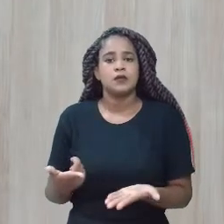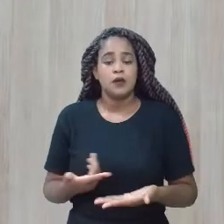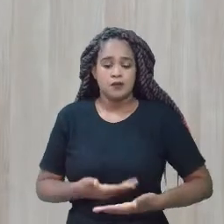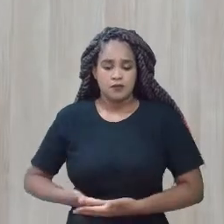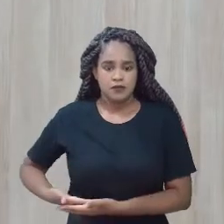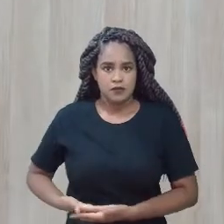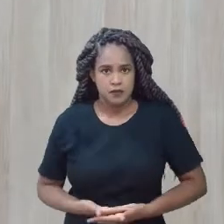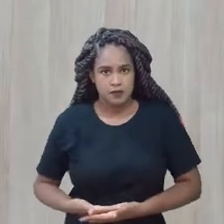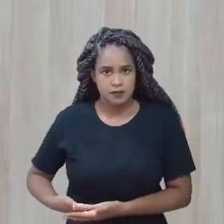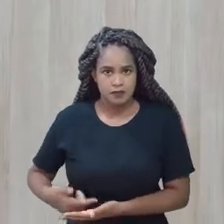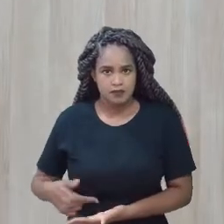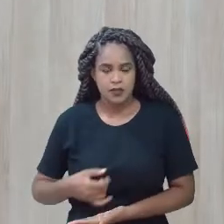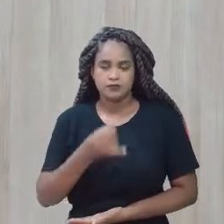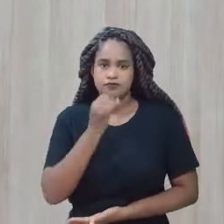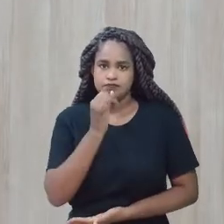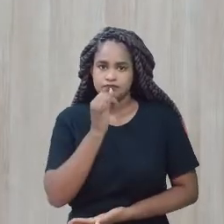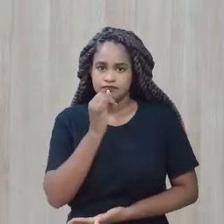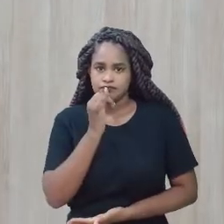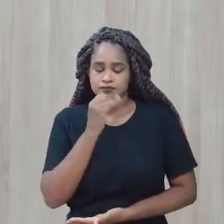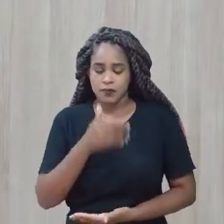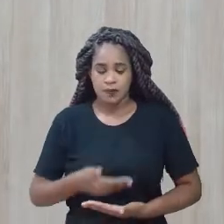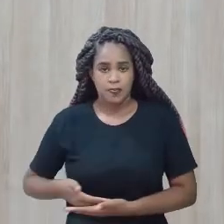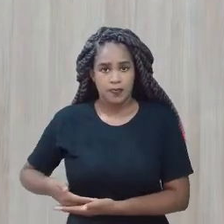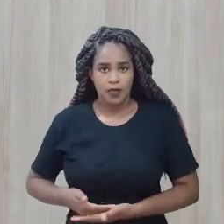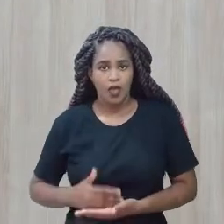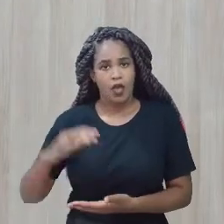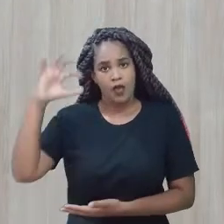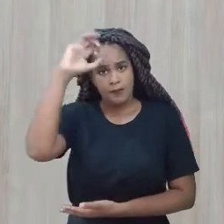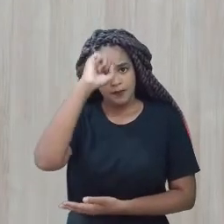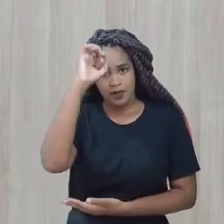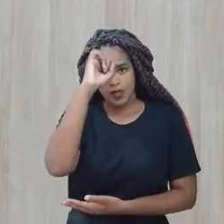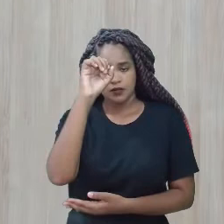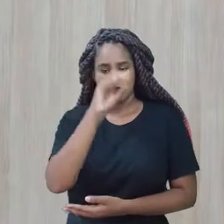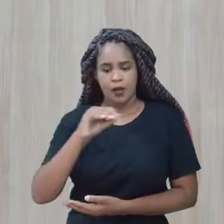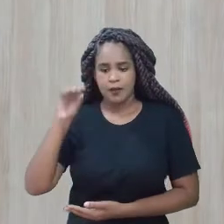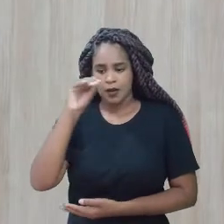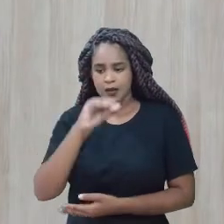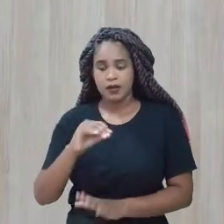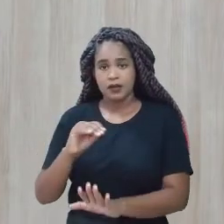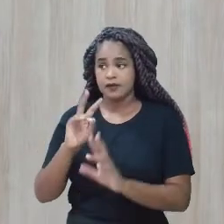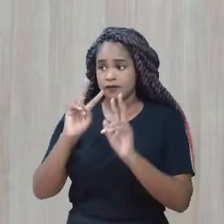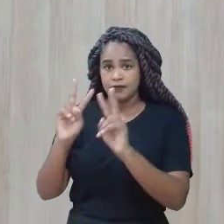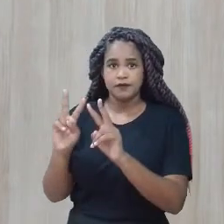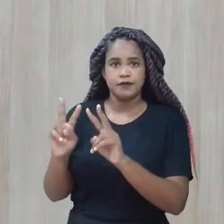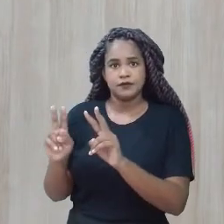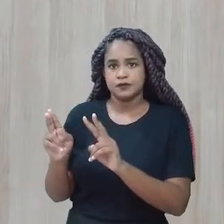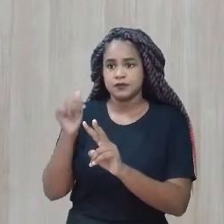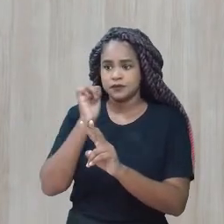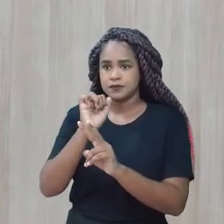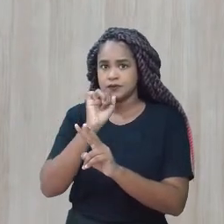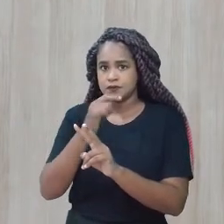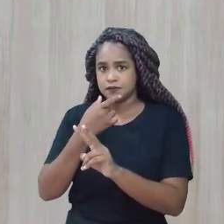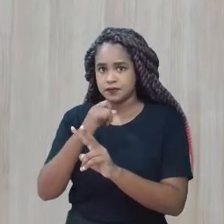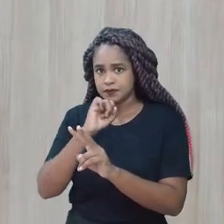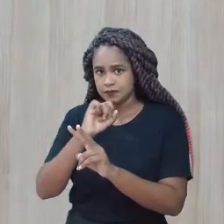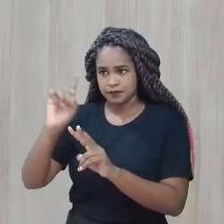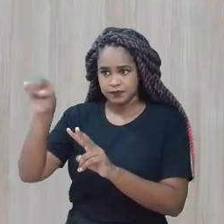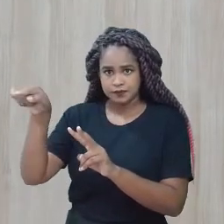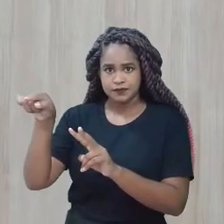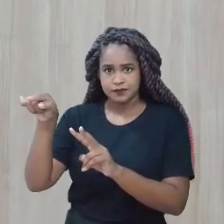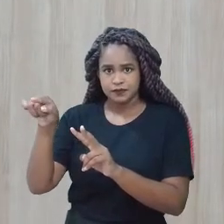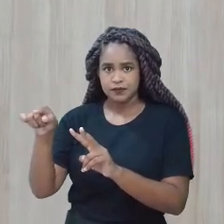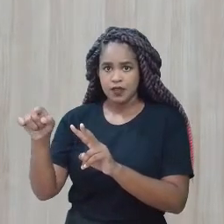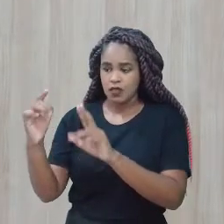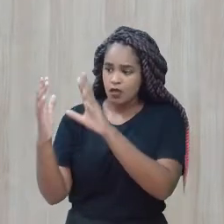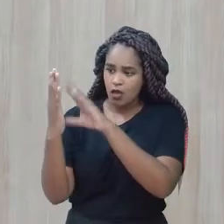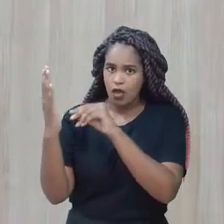eu coloquei a imagem do bebê, porque o bebê aprende a falar ouvindo seus pais. O bebê, ele